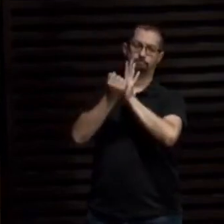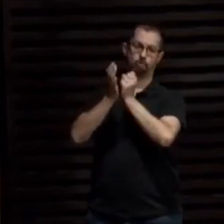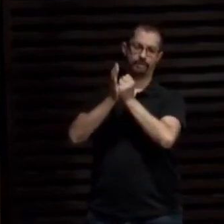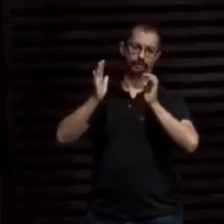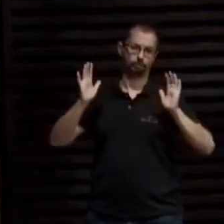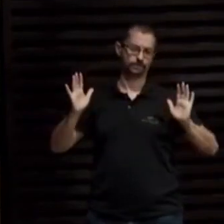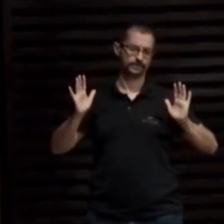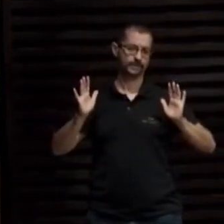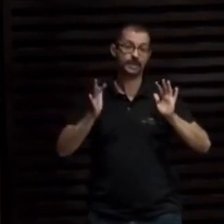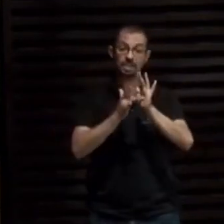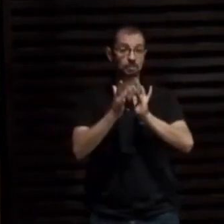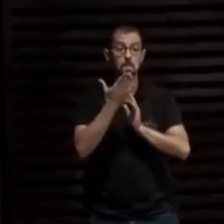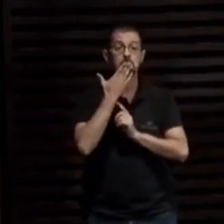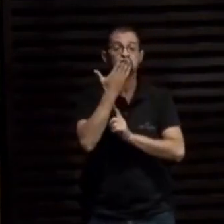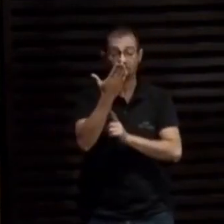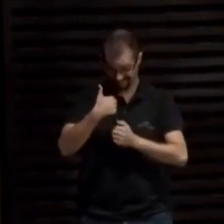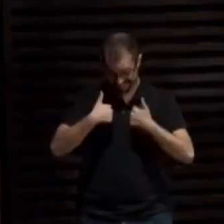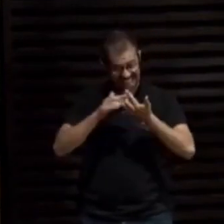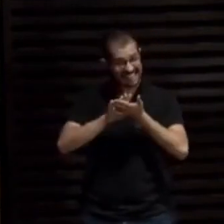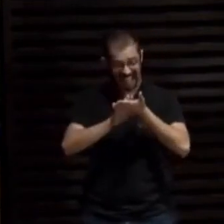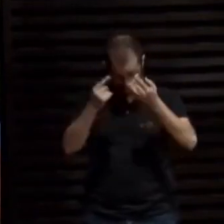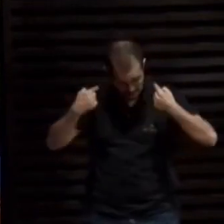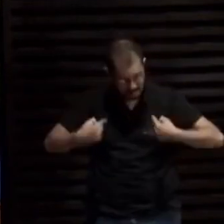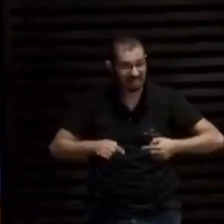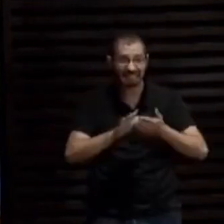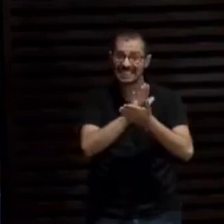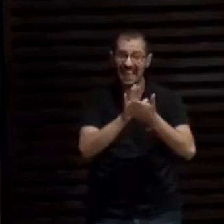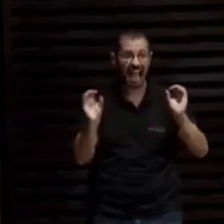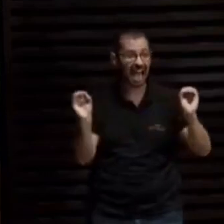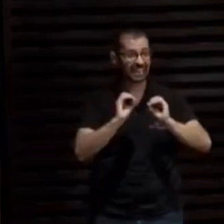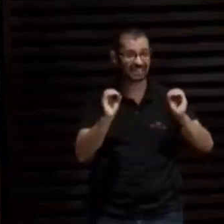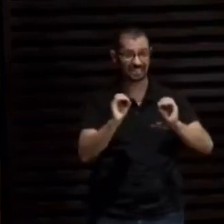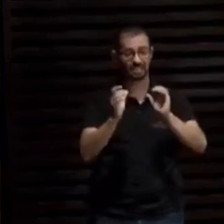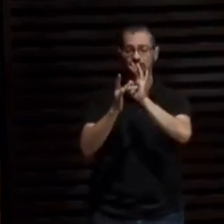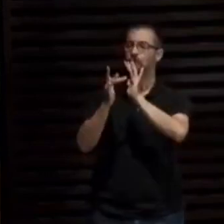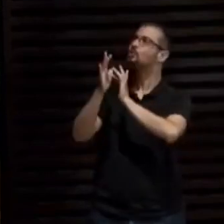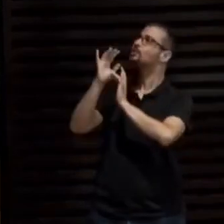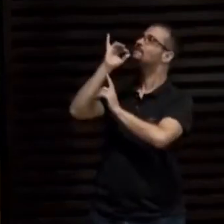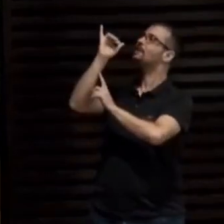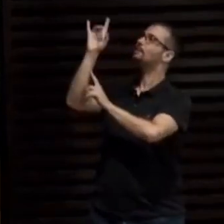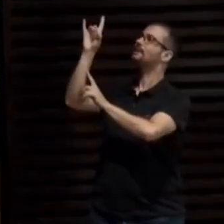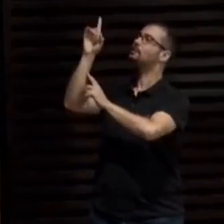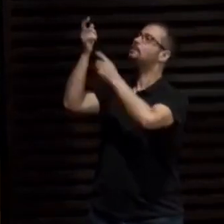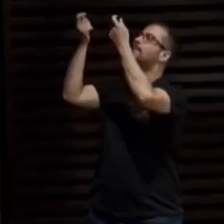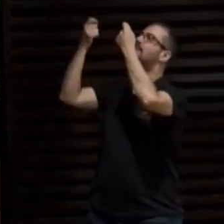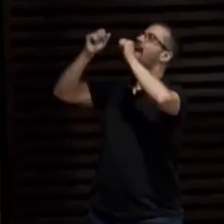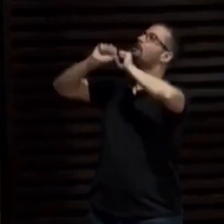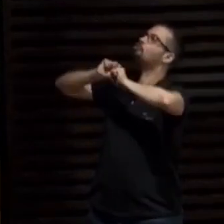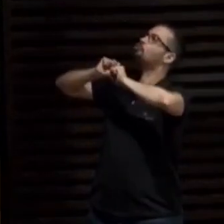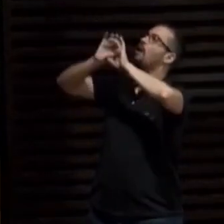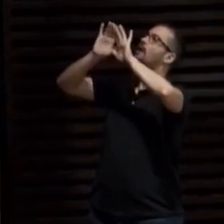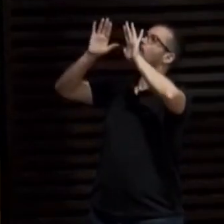Ele não pediu nada por ele. Ele só pediu para glorifica-me com a glória que